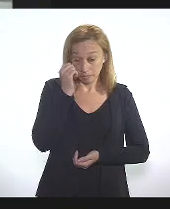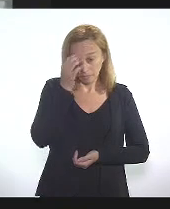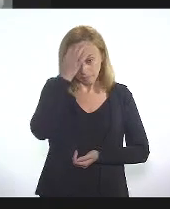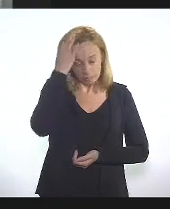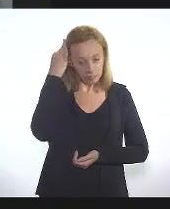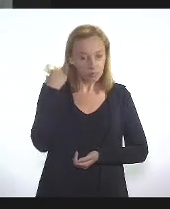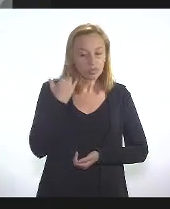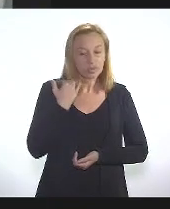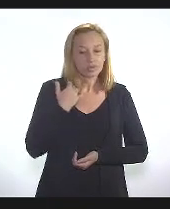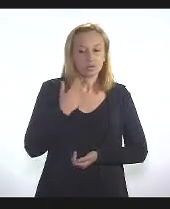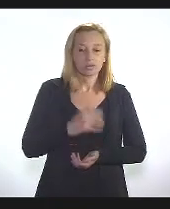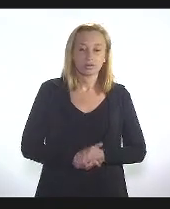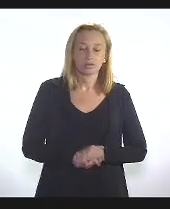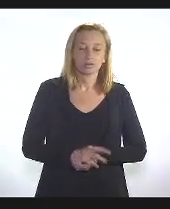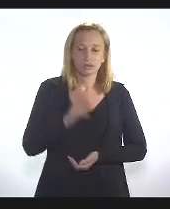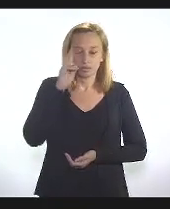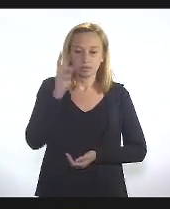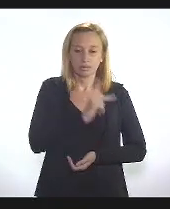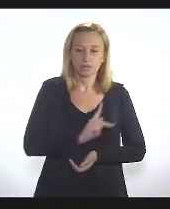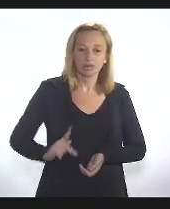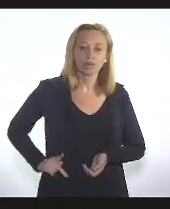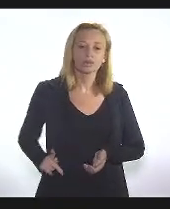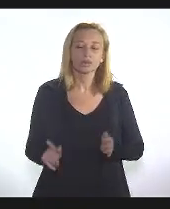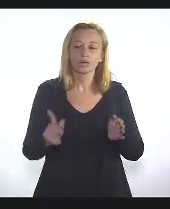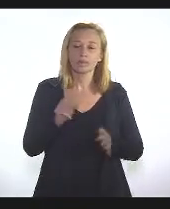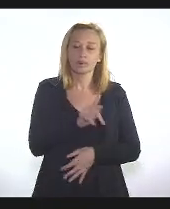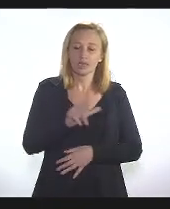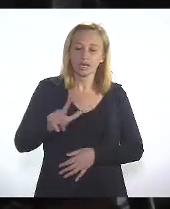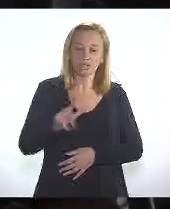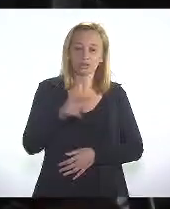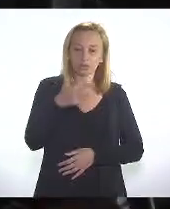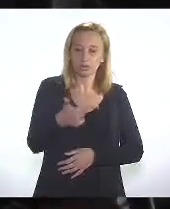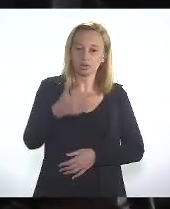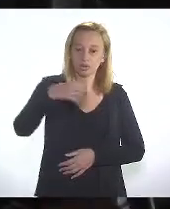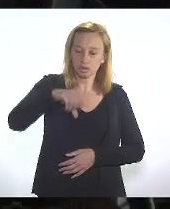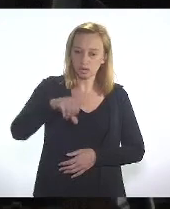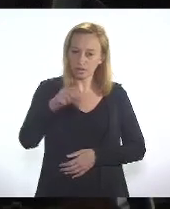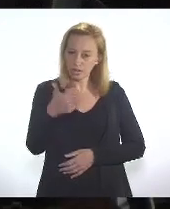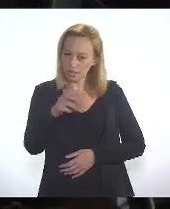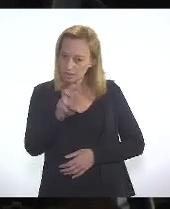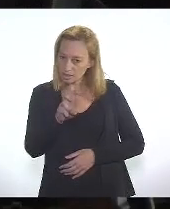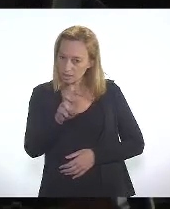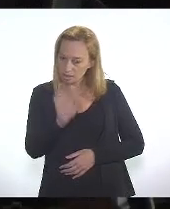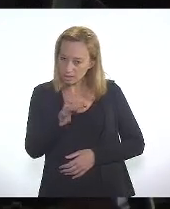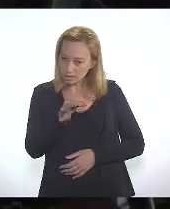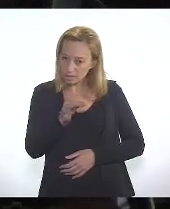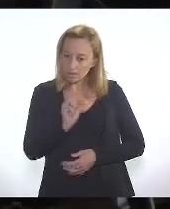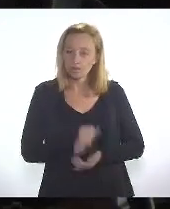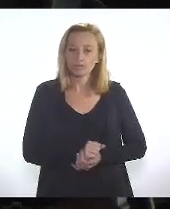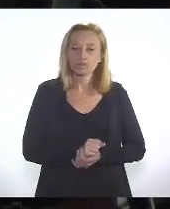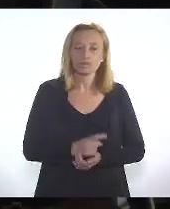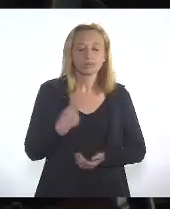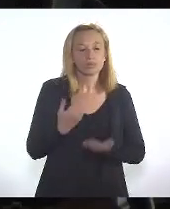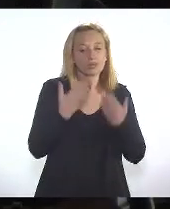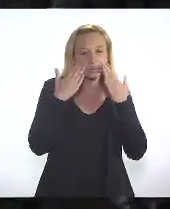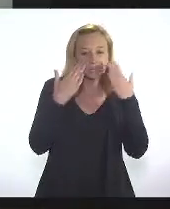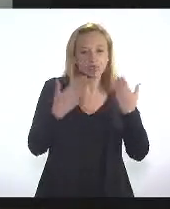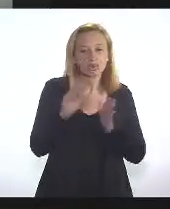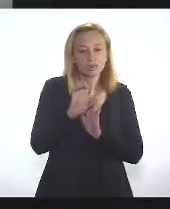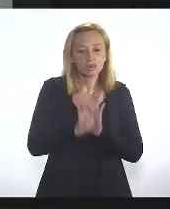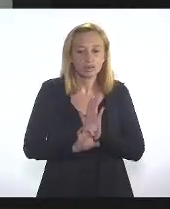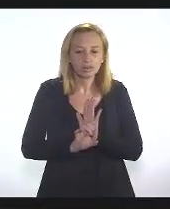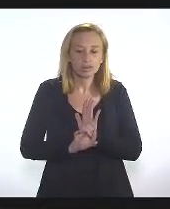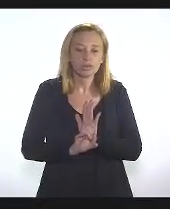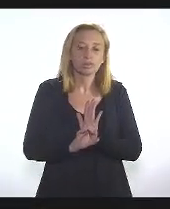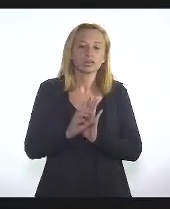Senhor presidente, nós estamos no PL 2915, não é isso? 2915. Pois é, nós apresentamos emendas ao lado do